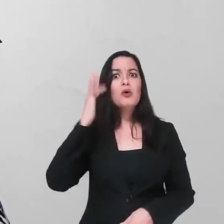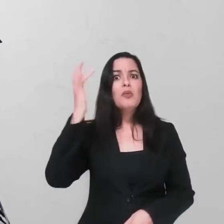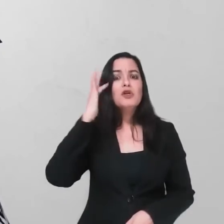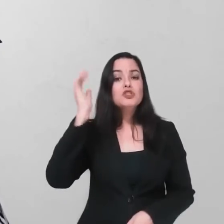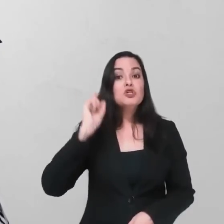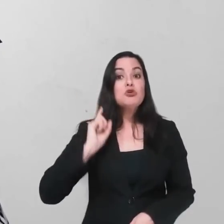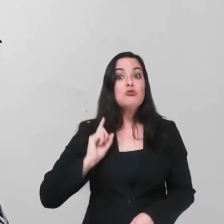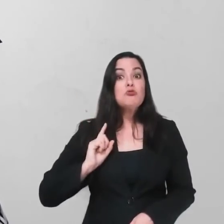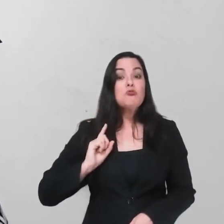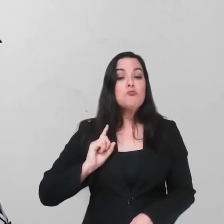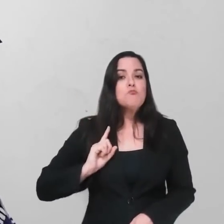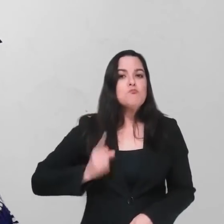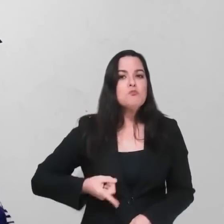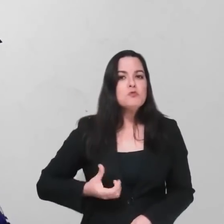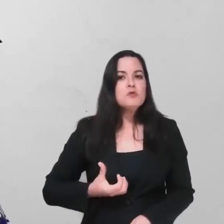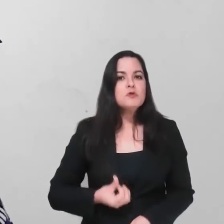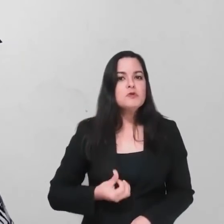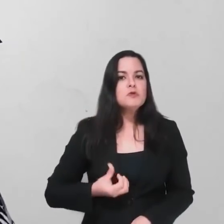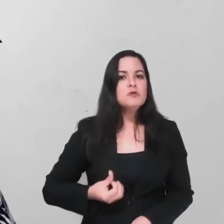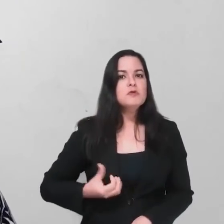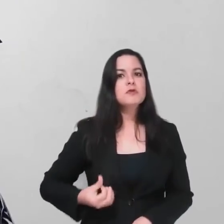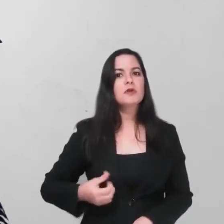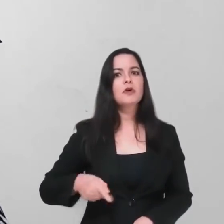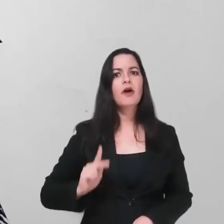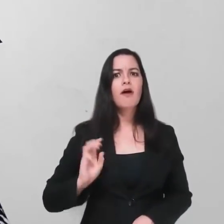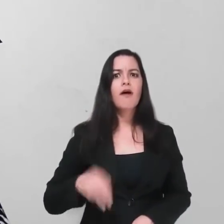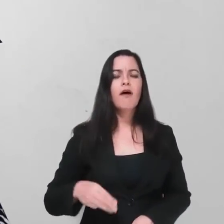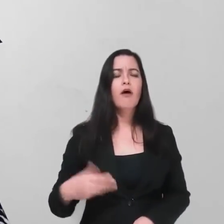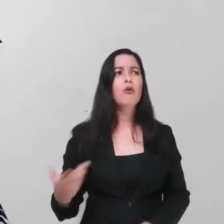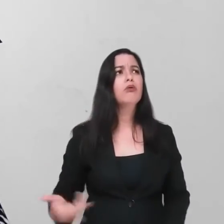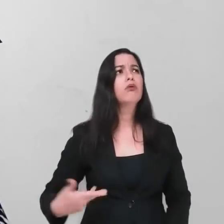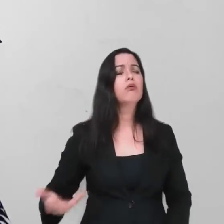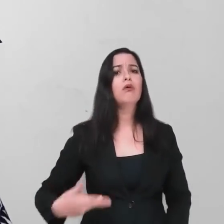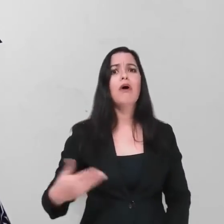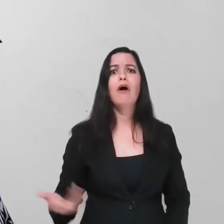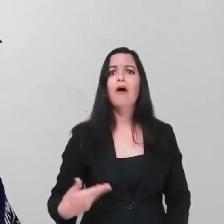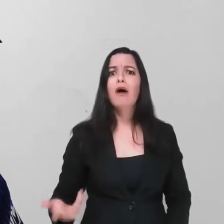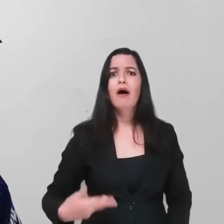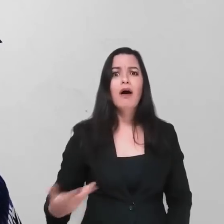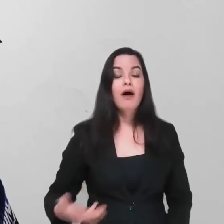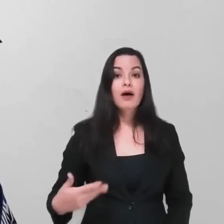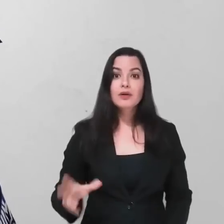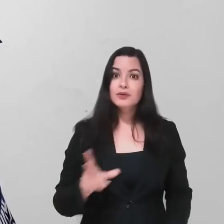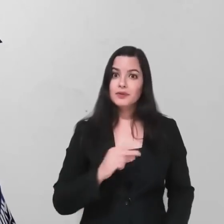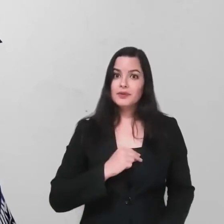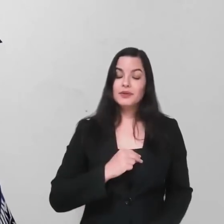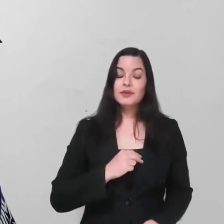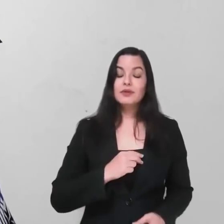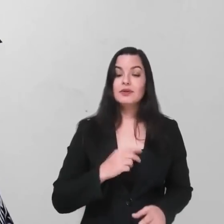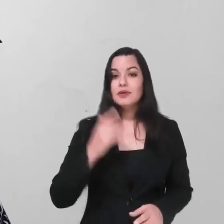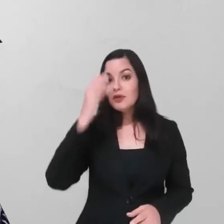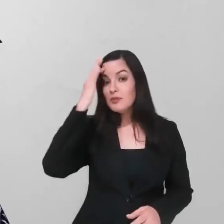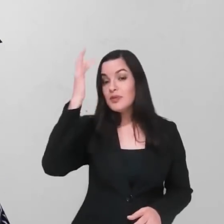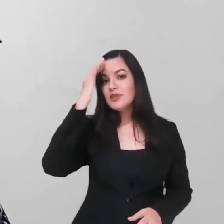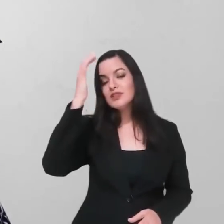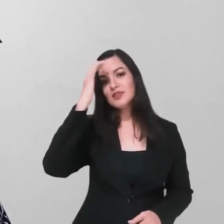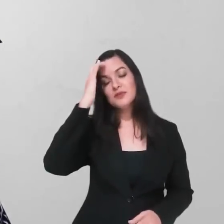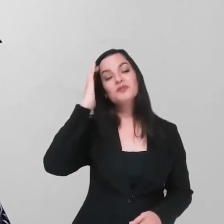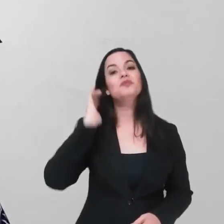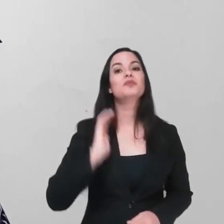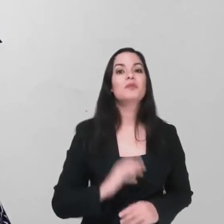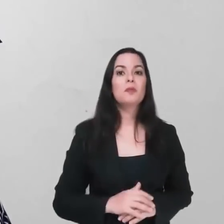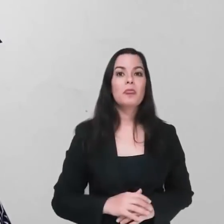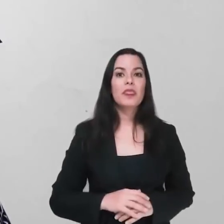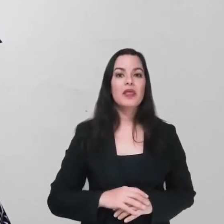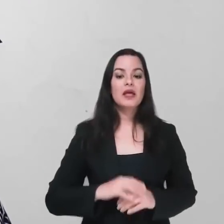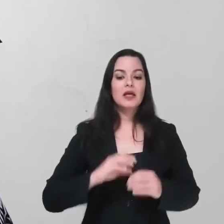1.666 km por hora é muito rápido. E a translação? Você tem ideia de